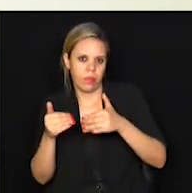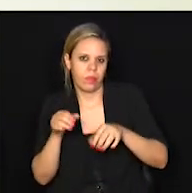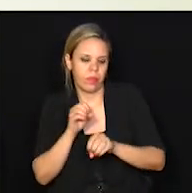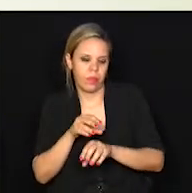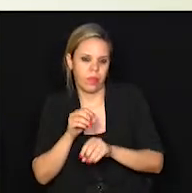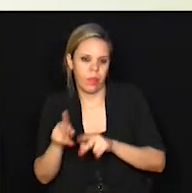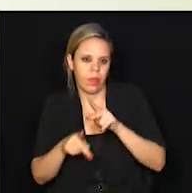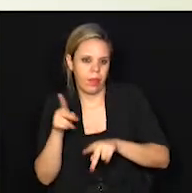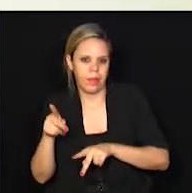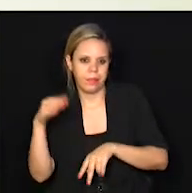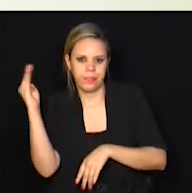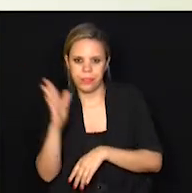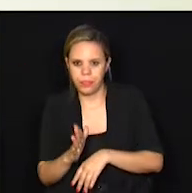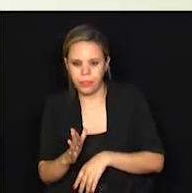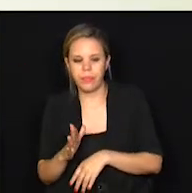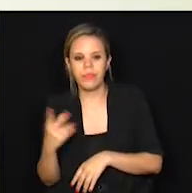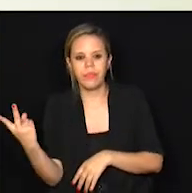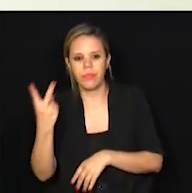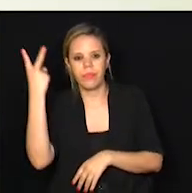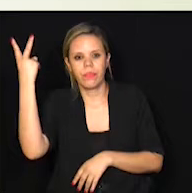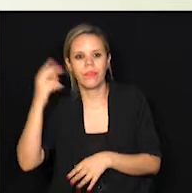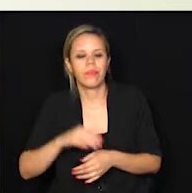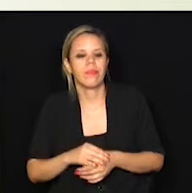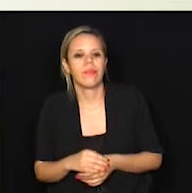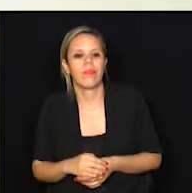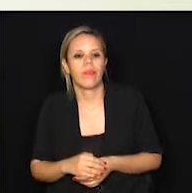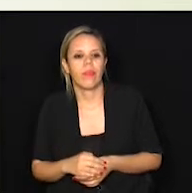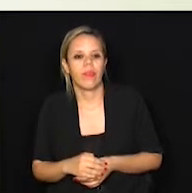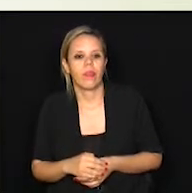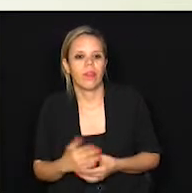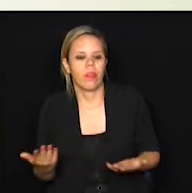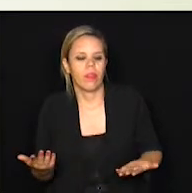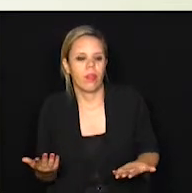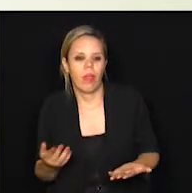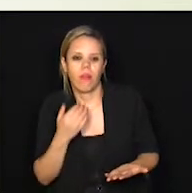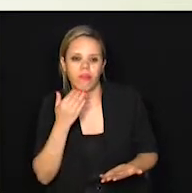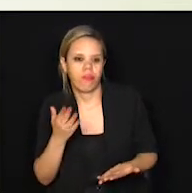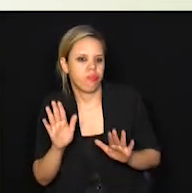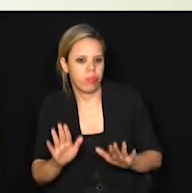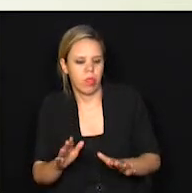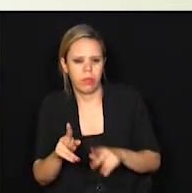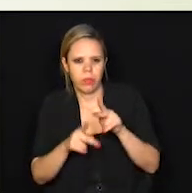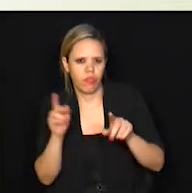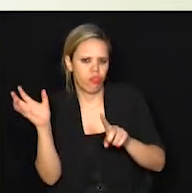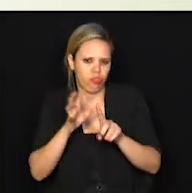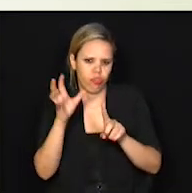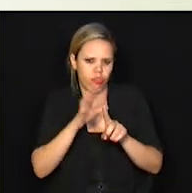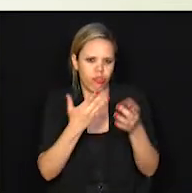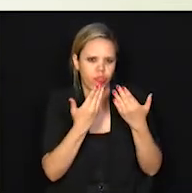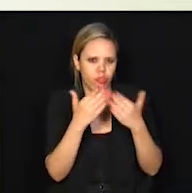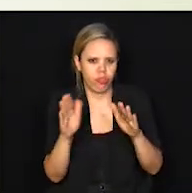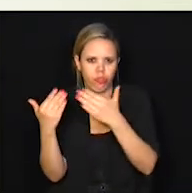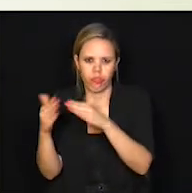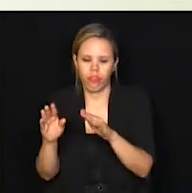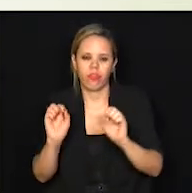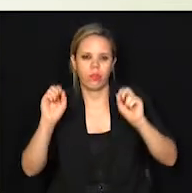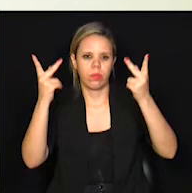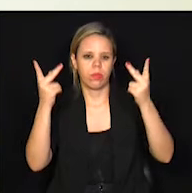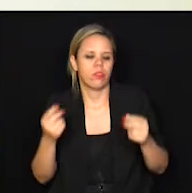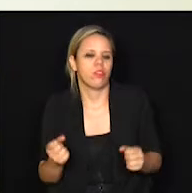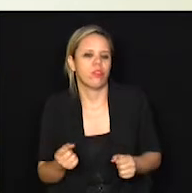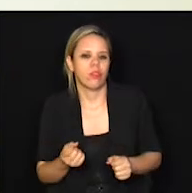de vocês, muito da angústia de vocês também são nossas. E eu acho que essa proximidade, ela faz, só há